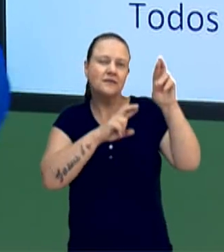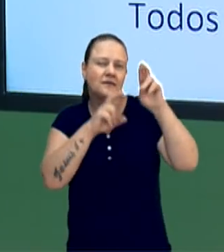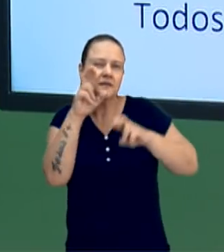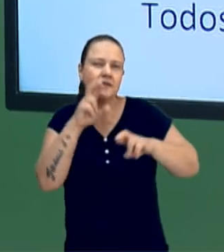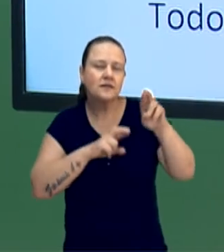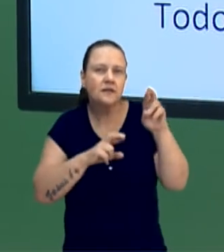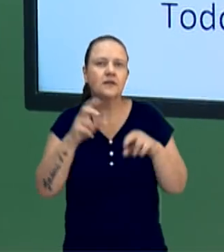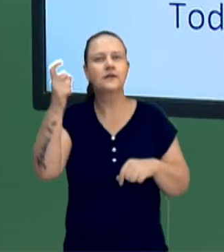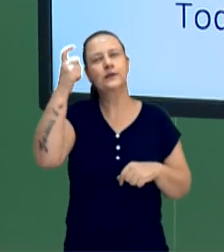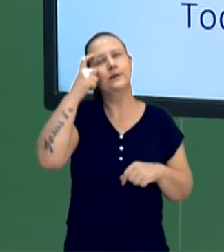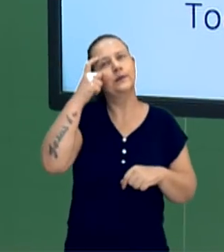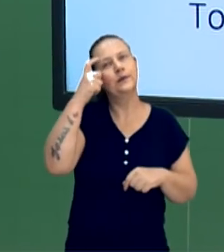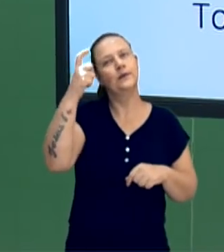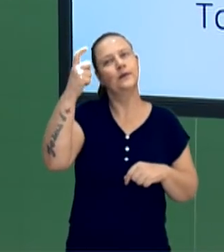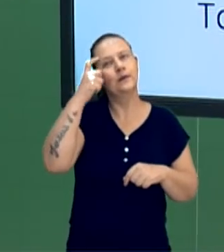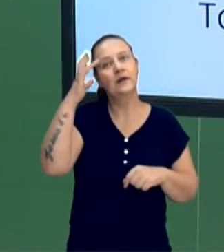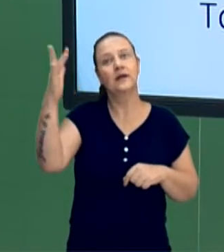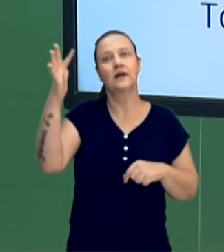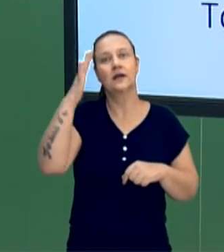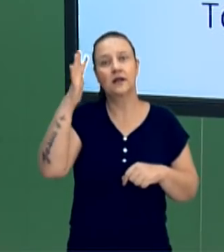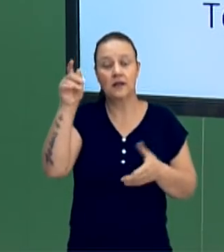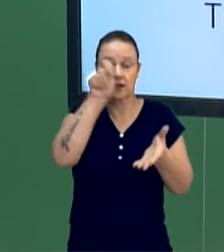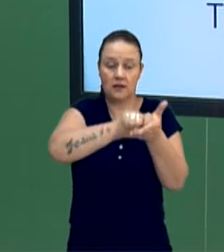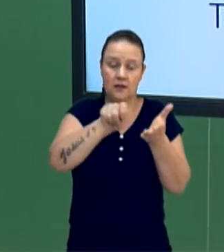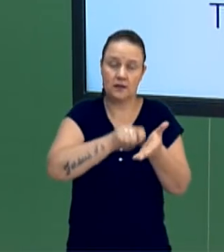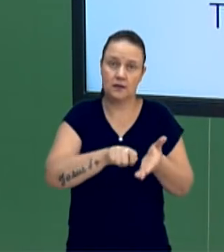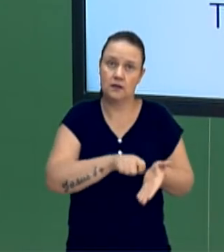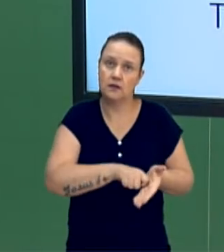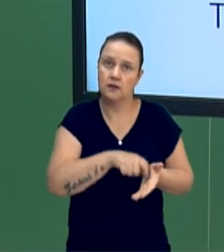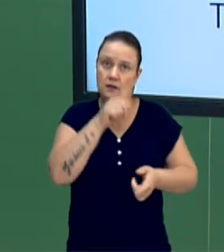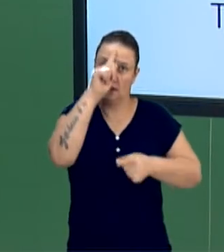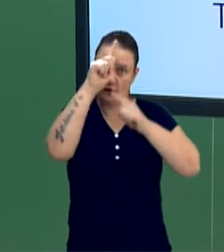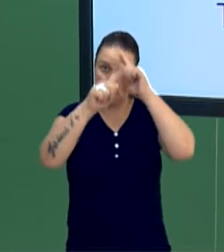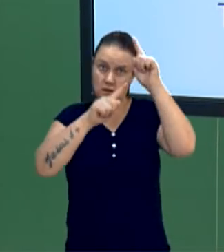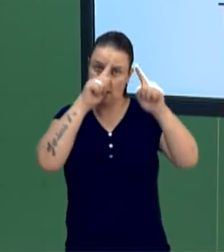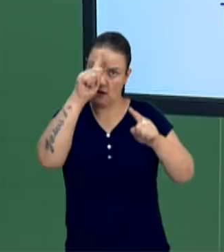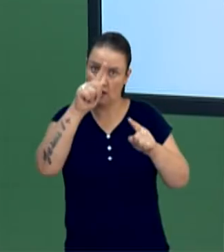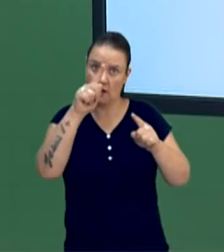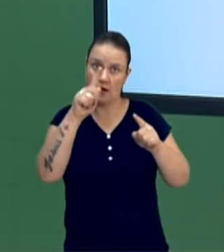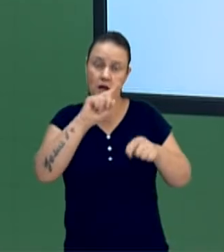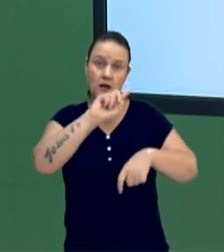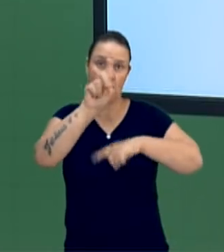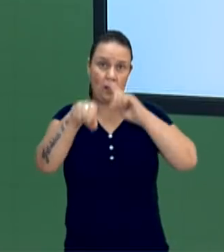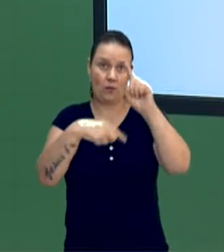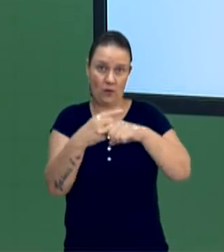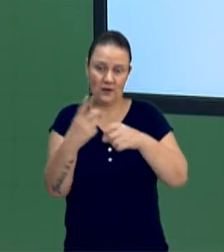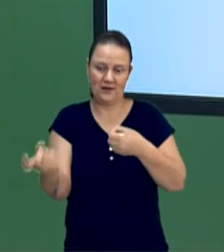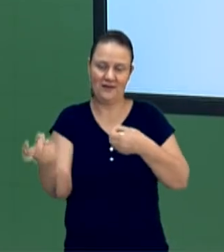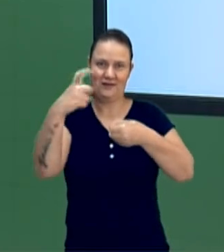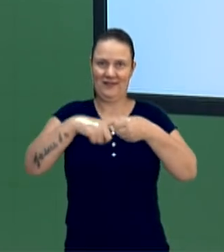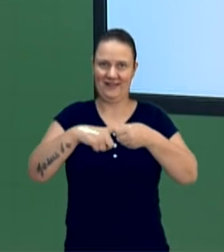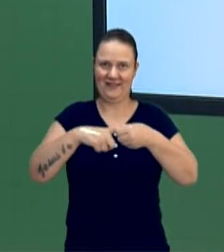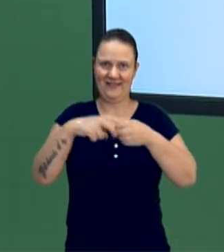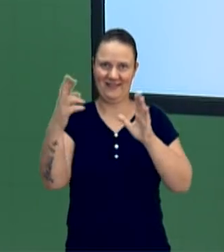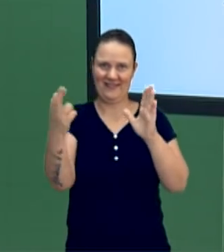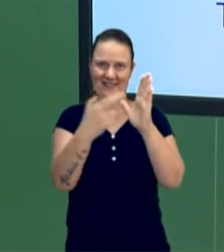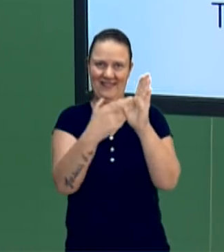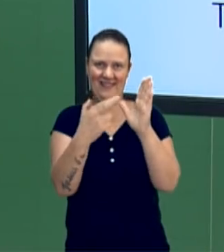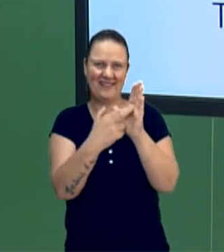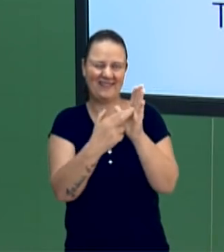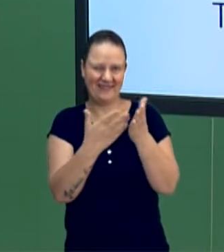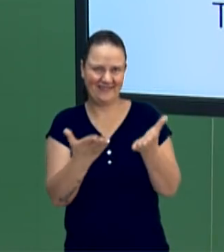analisar, pensa, escreve sobre o que você achou e daqui a pouco a gente volta com a